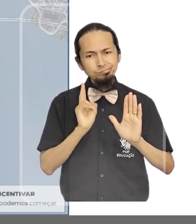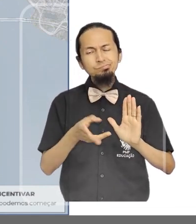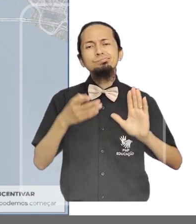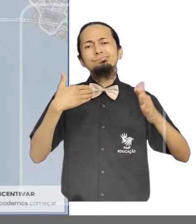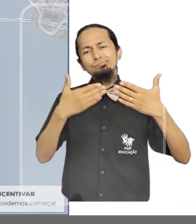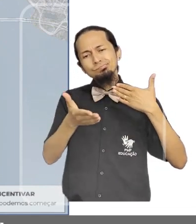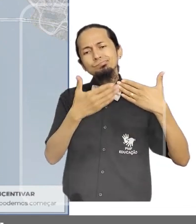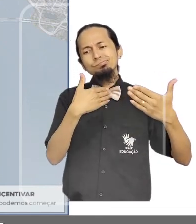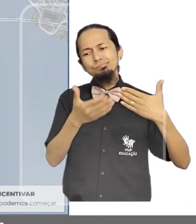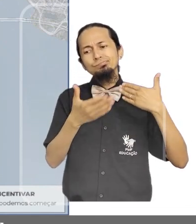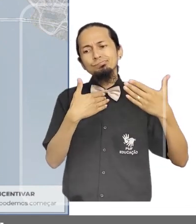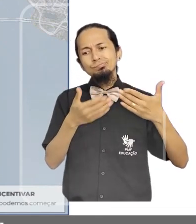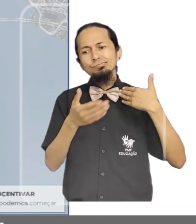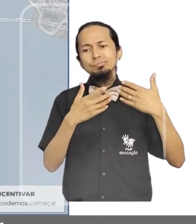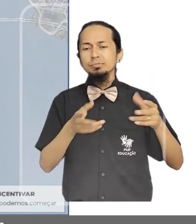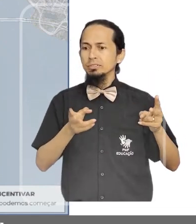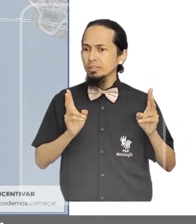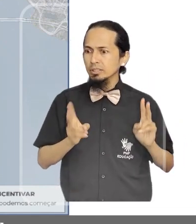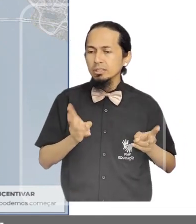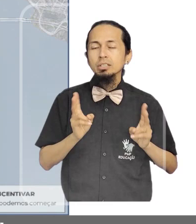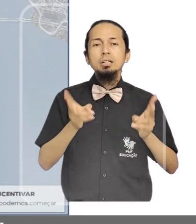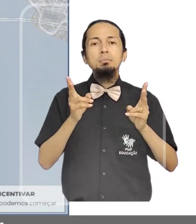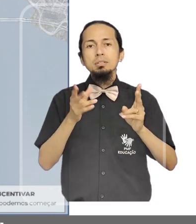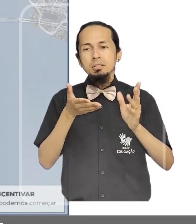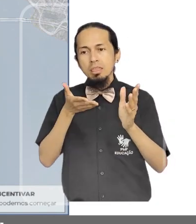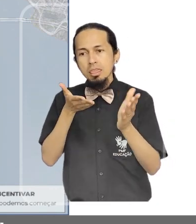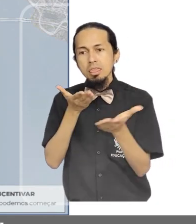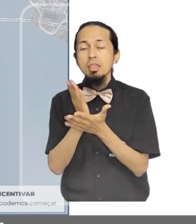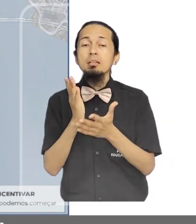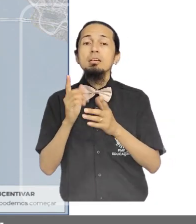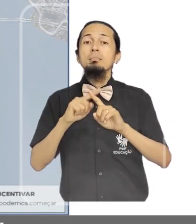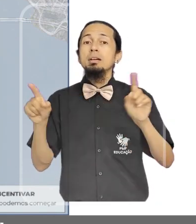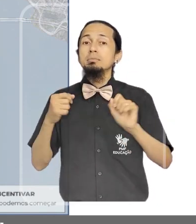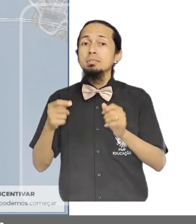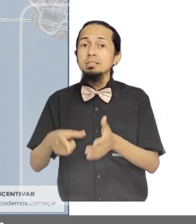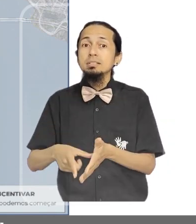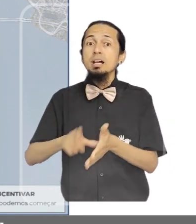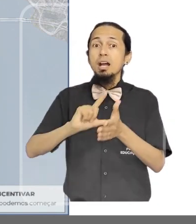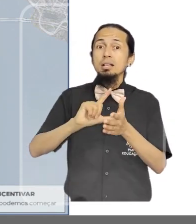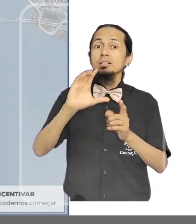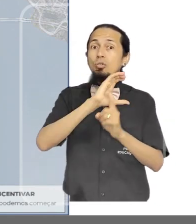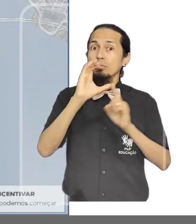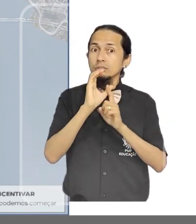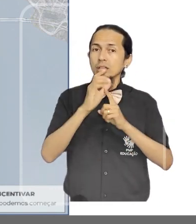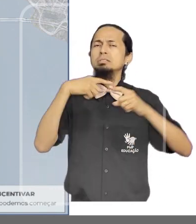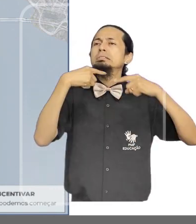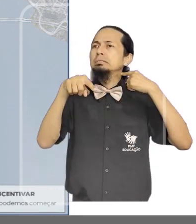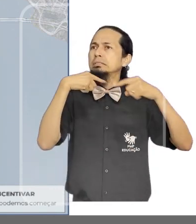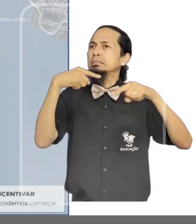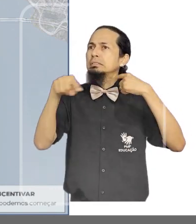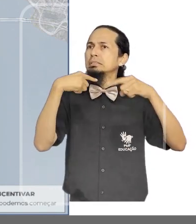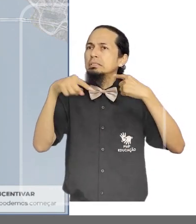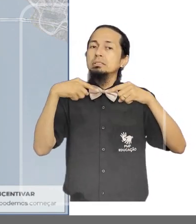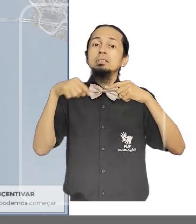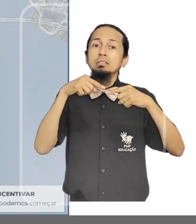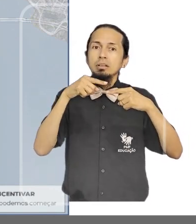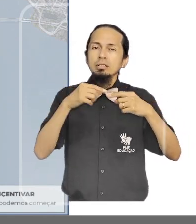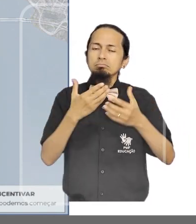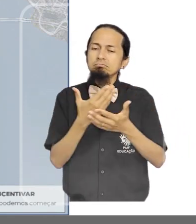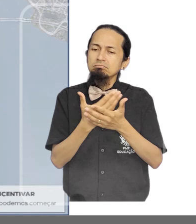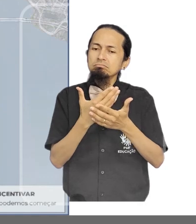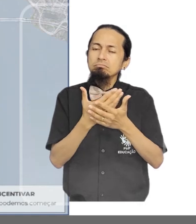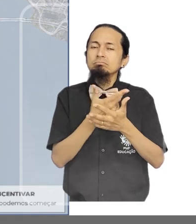em discussão e serão encaminhadas após a participação da comunidade, que irá colaborar com os